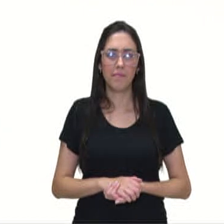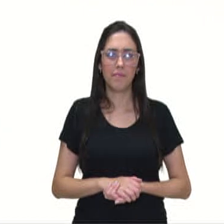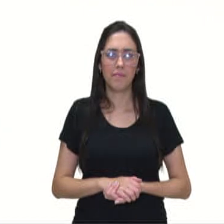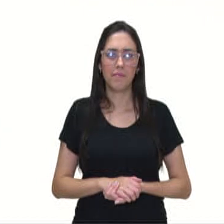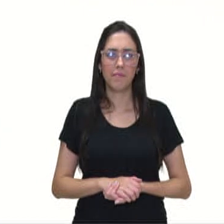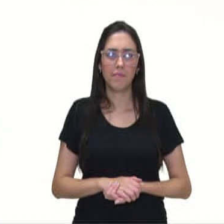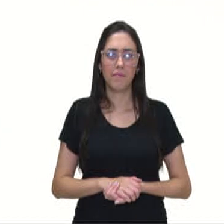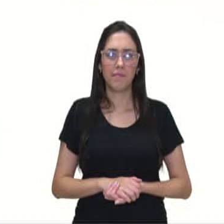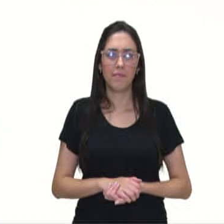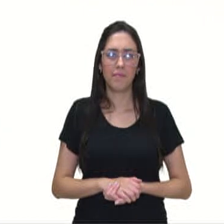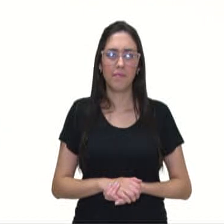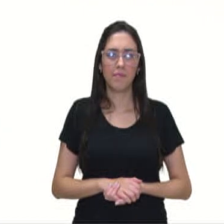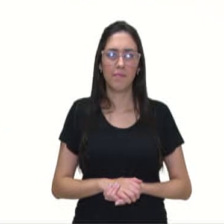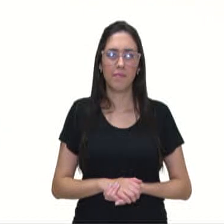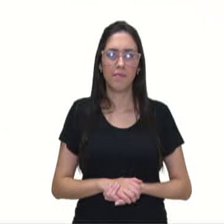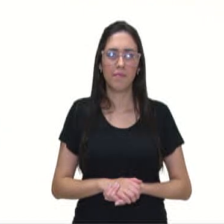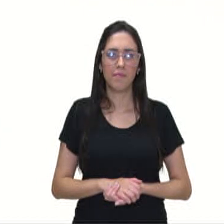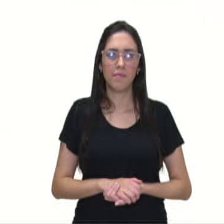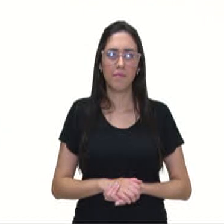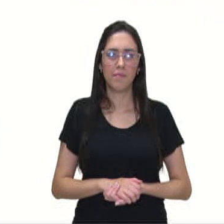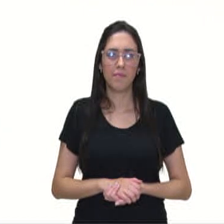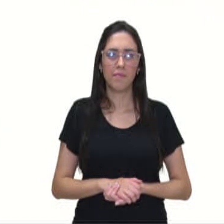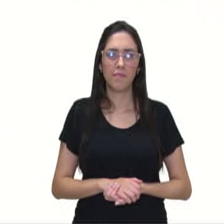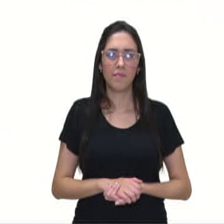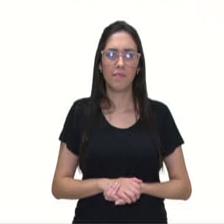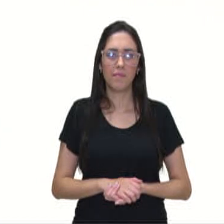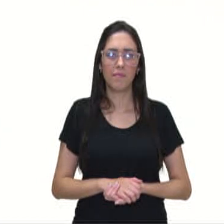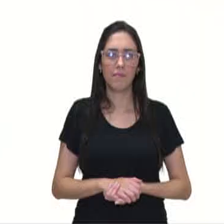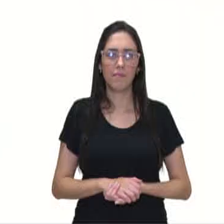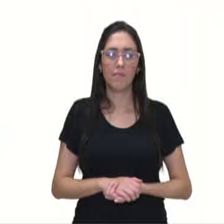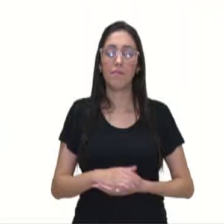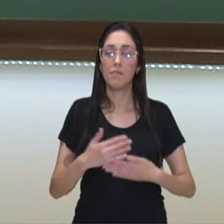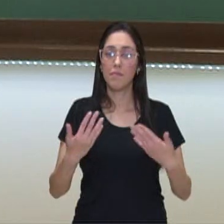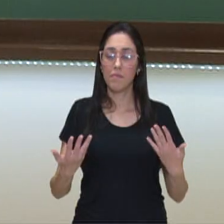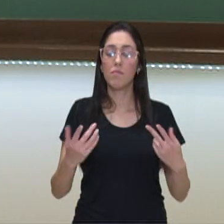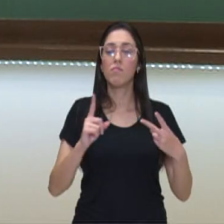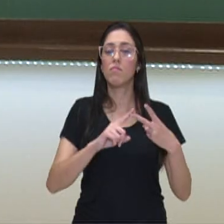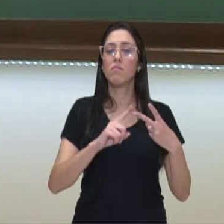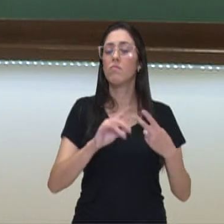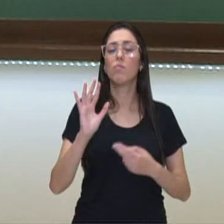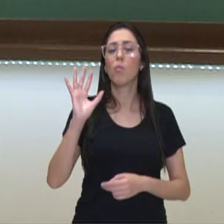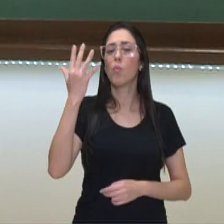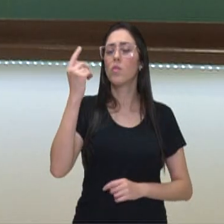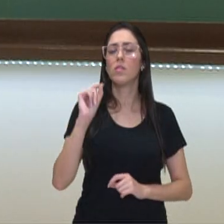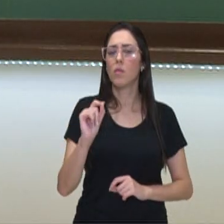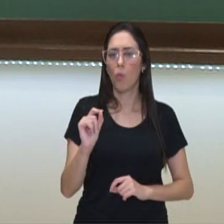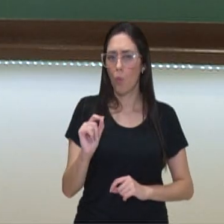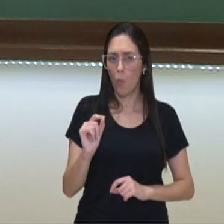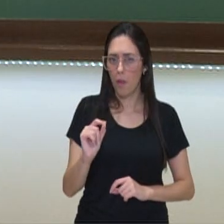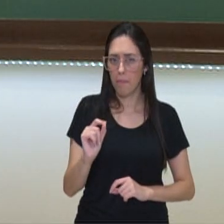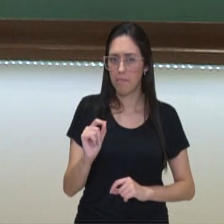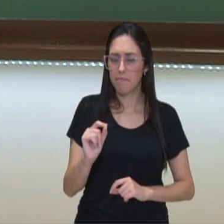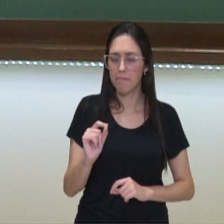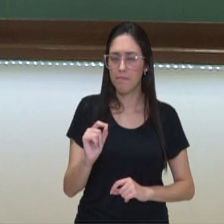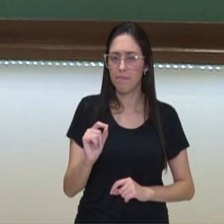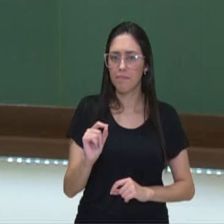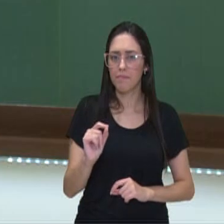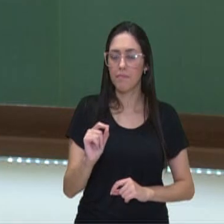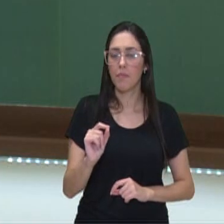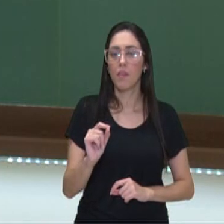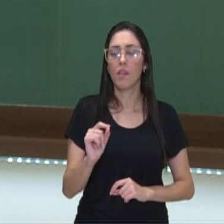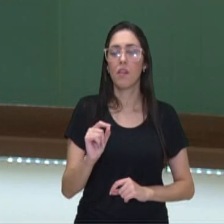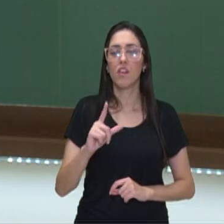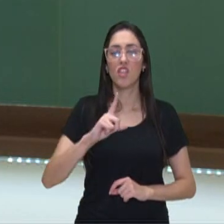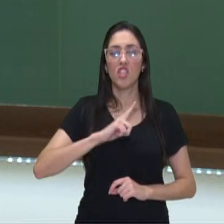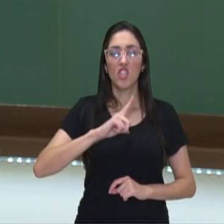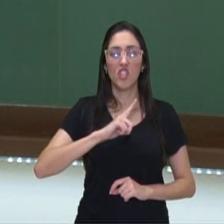colonies in Africa and Asia. E a segunda fase, então, aconteceu